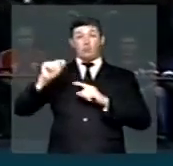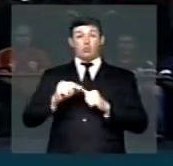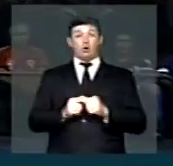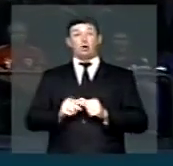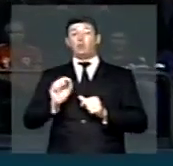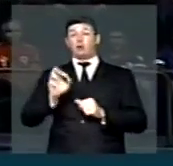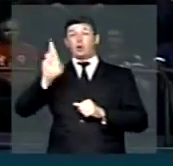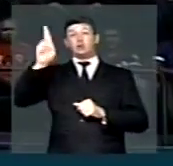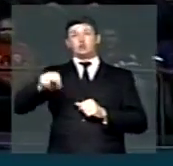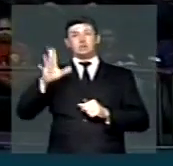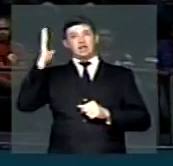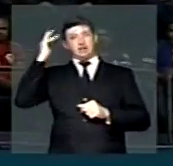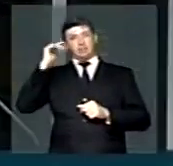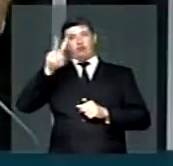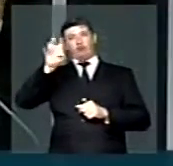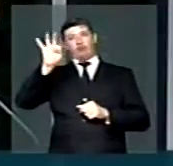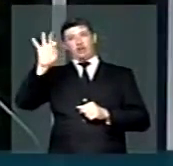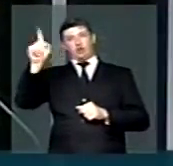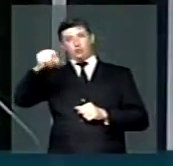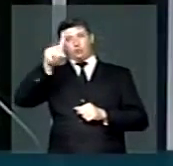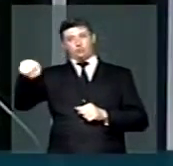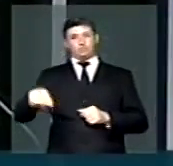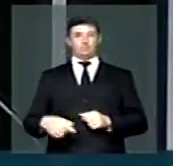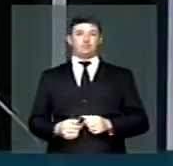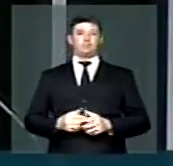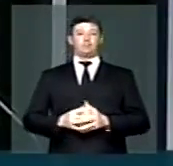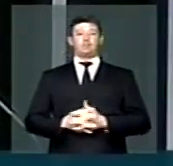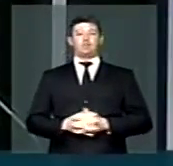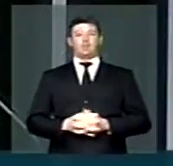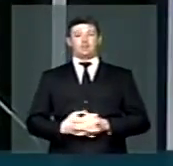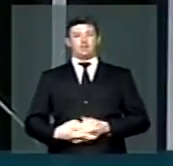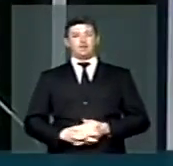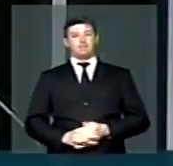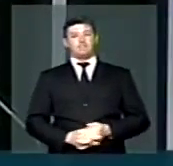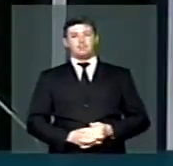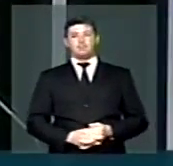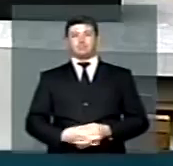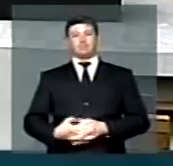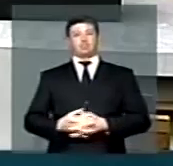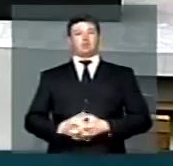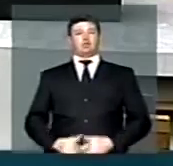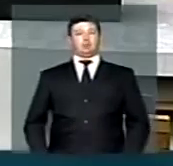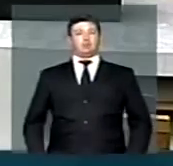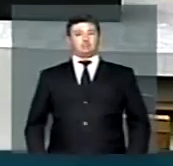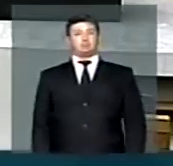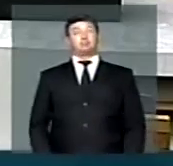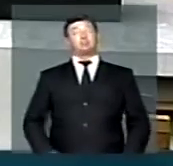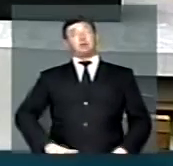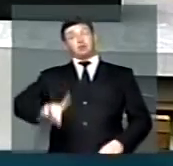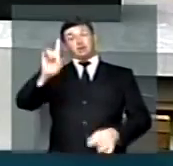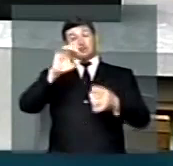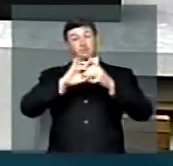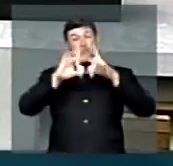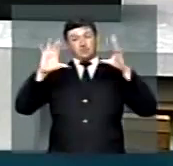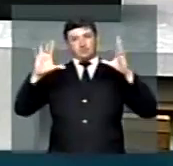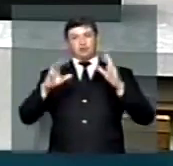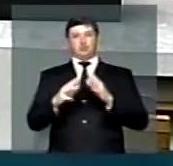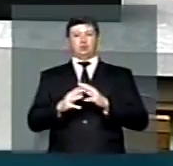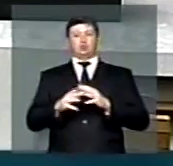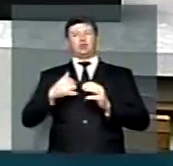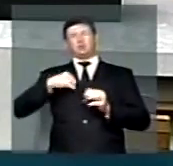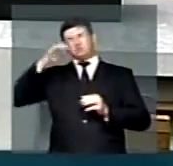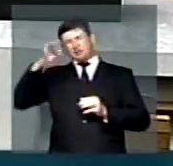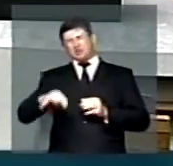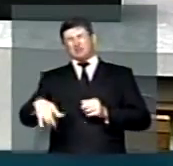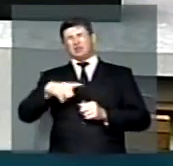do resultado do veto, depois de ter sido votado o veto. Deus permite, e tenho certeza que Ele há de